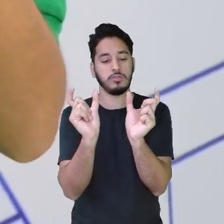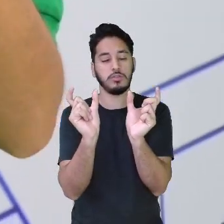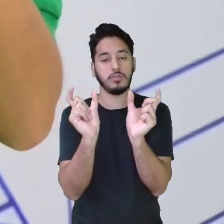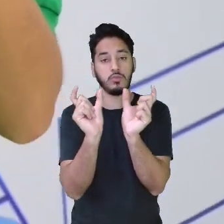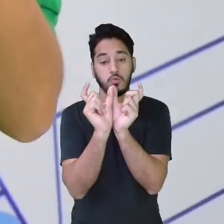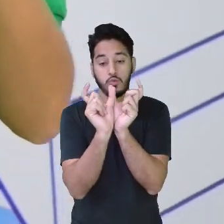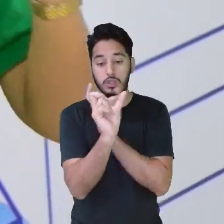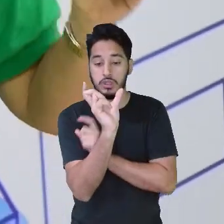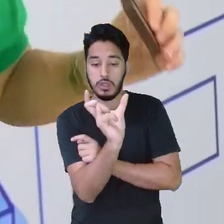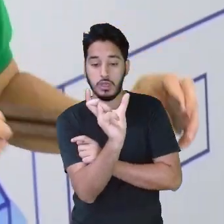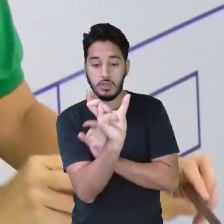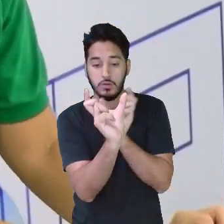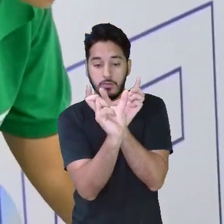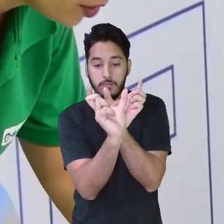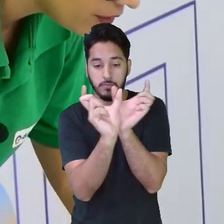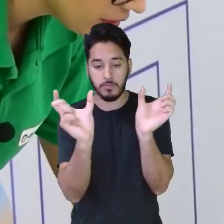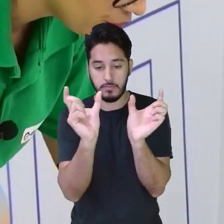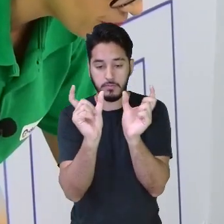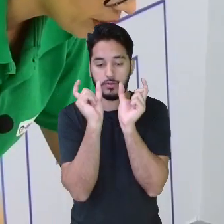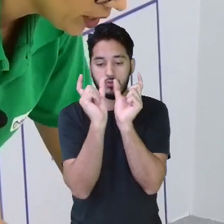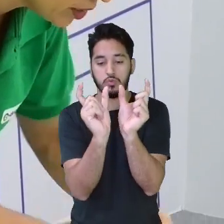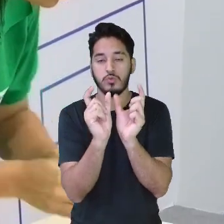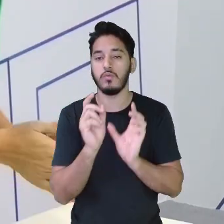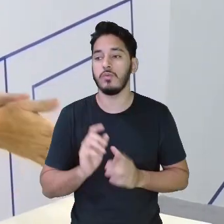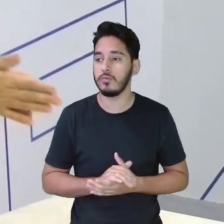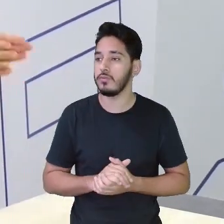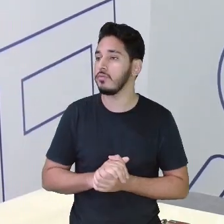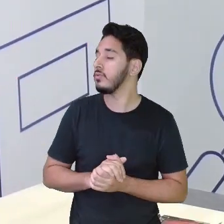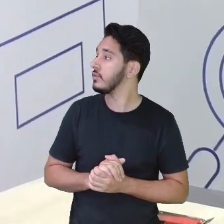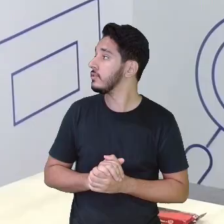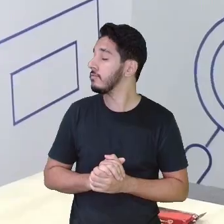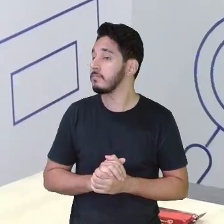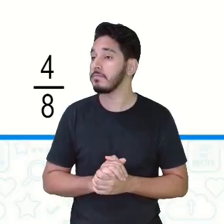o meu inteiro em 2 partes. Eu quero que vocês foquem nisso.